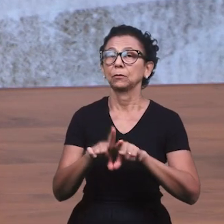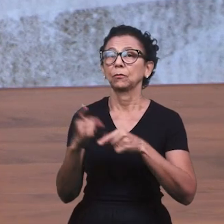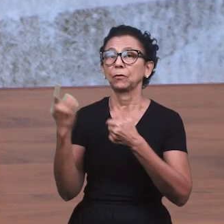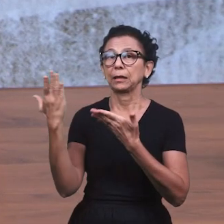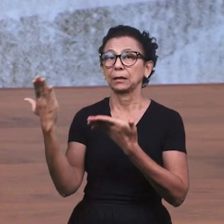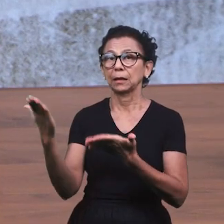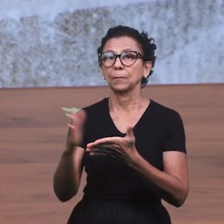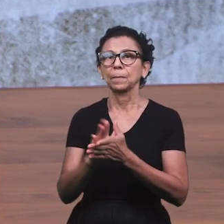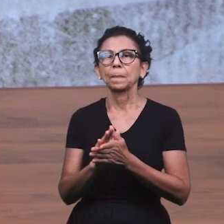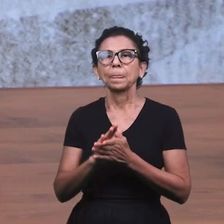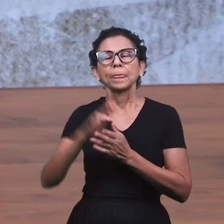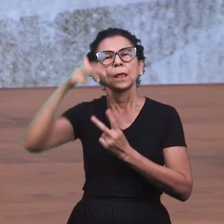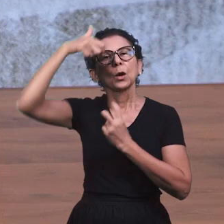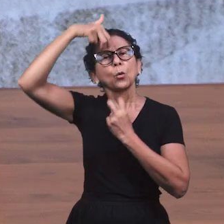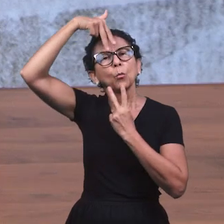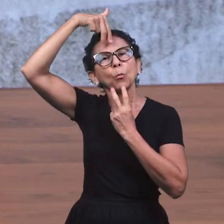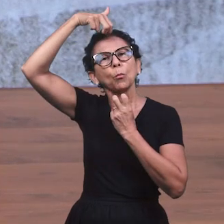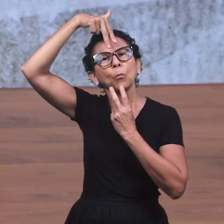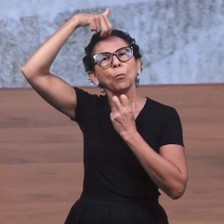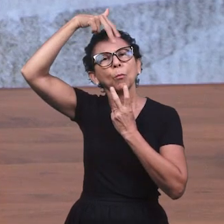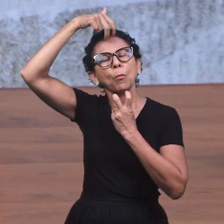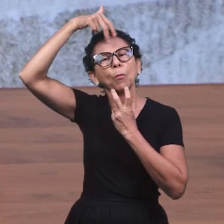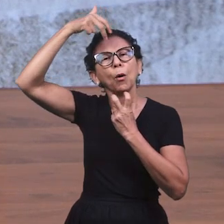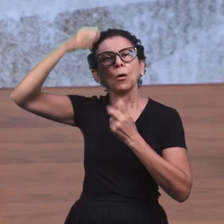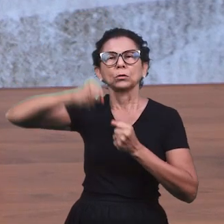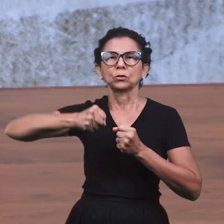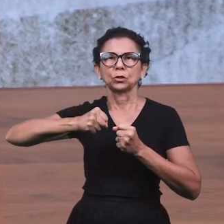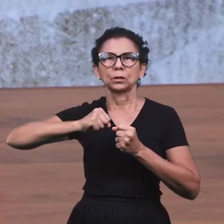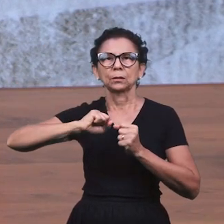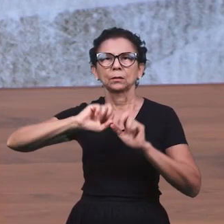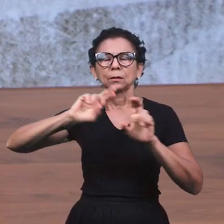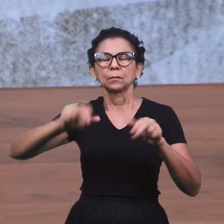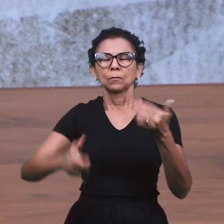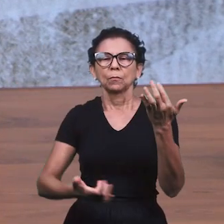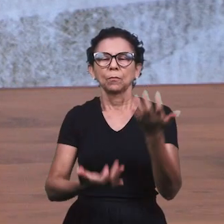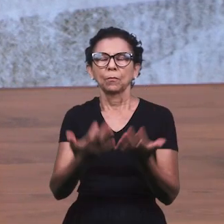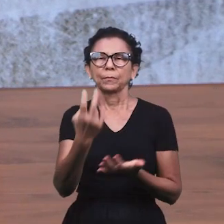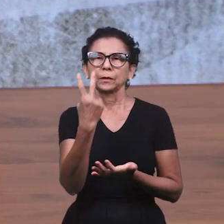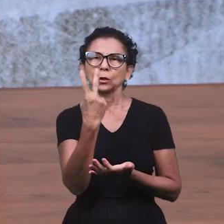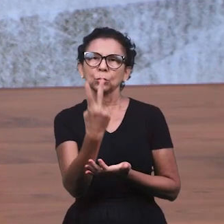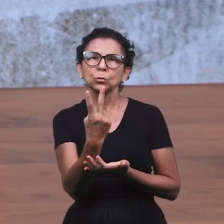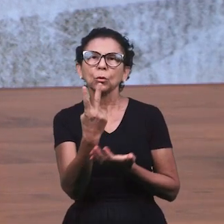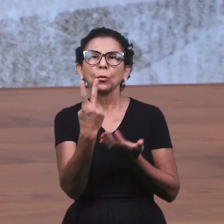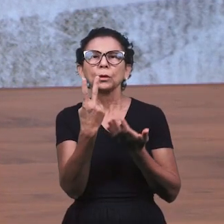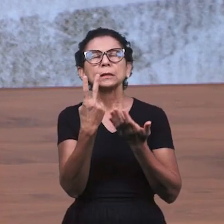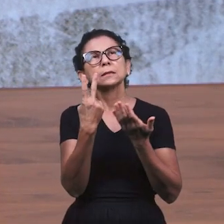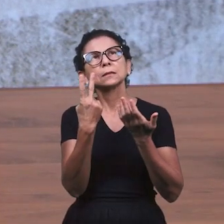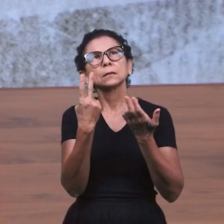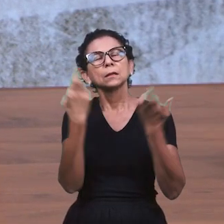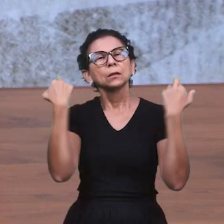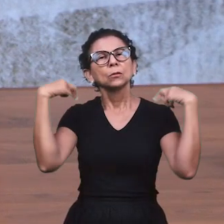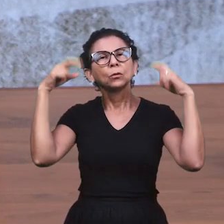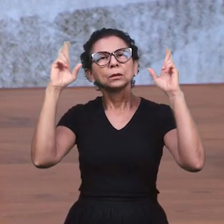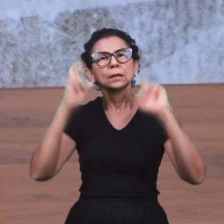oferecereis um bode para expiação do pecado, e 2 cordeiros de 1 ano